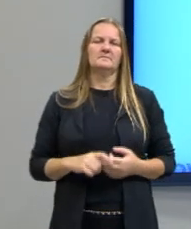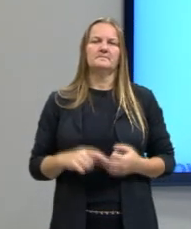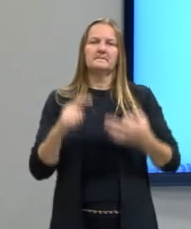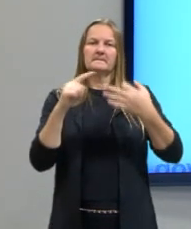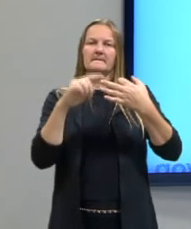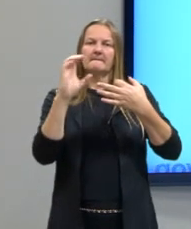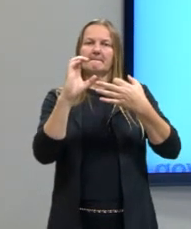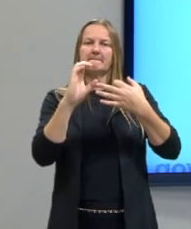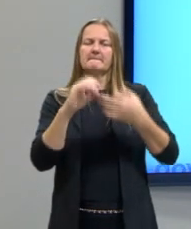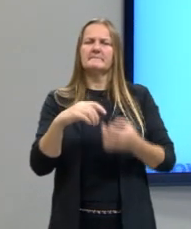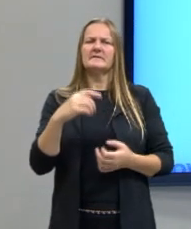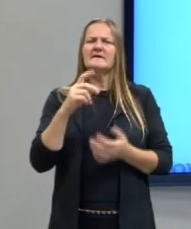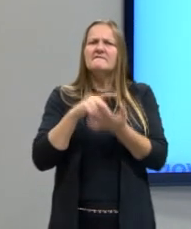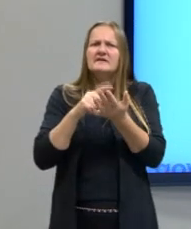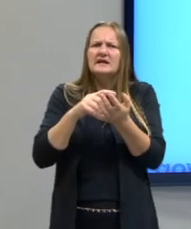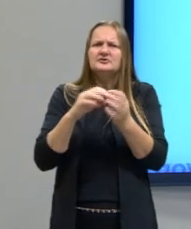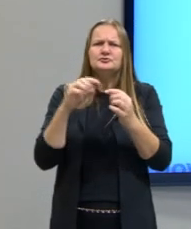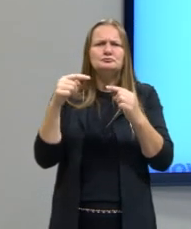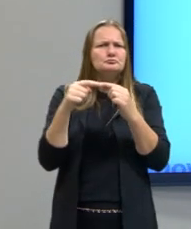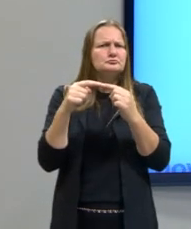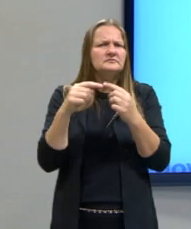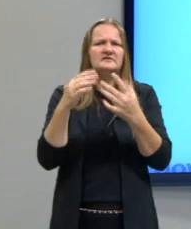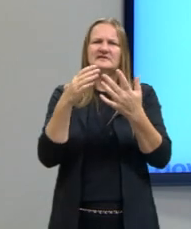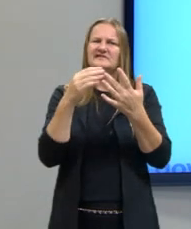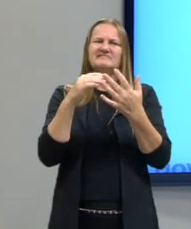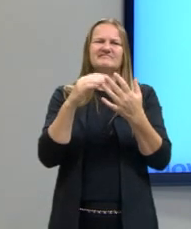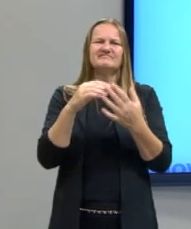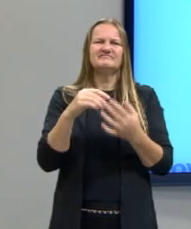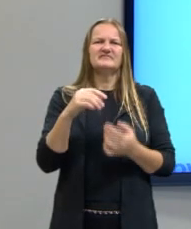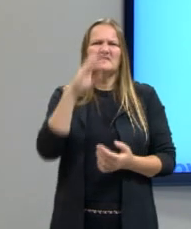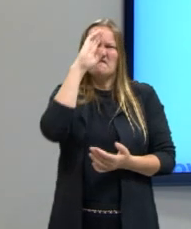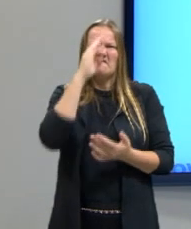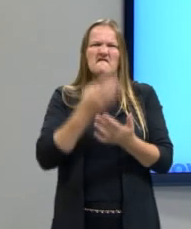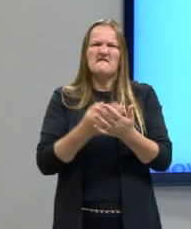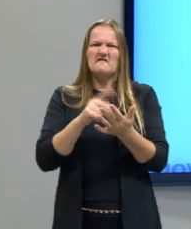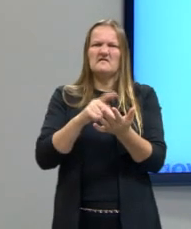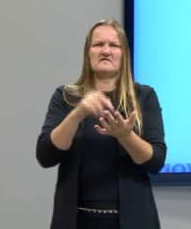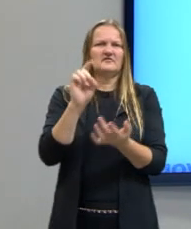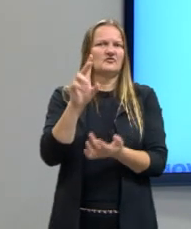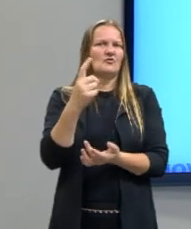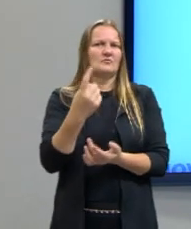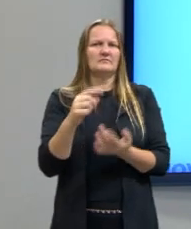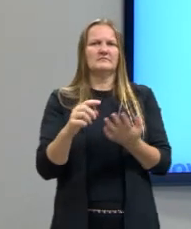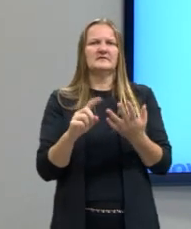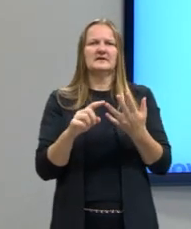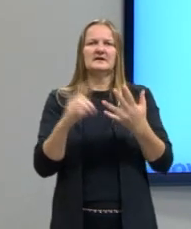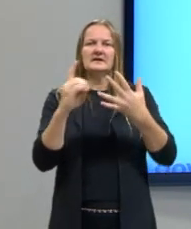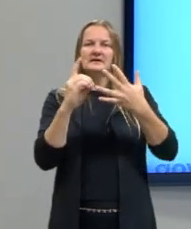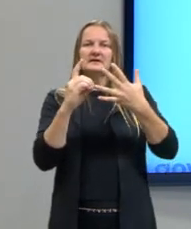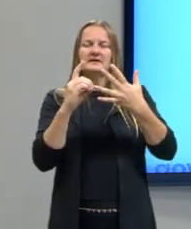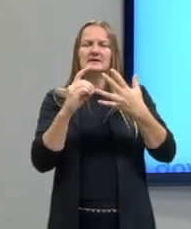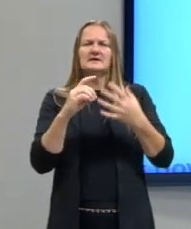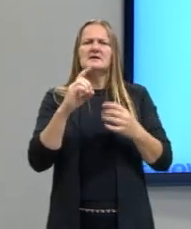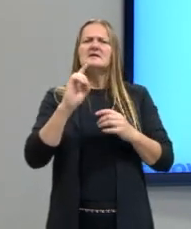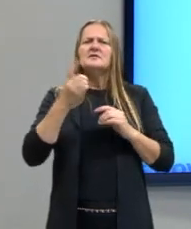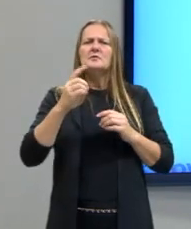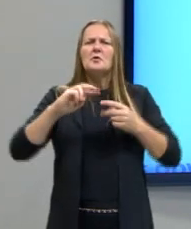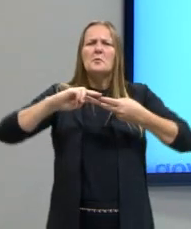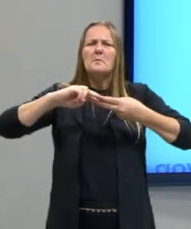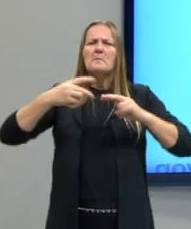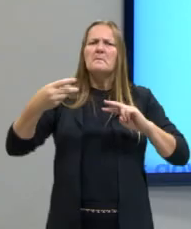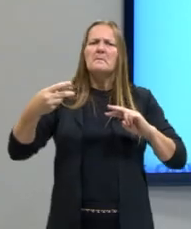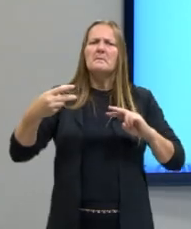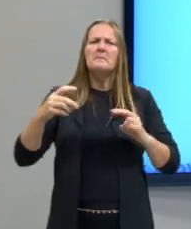os deuses verdades objetivas não surfistas não acreditava em verdades objetivas determinações biológicas